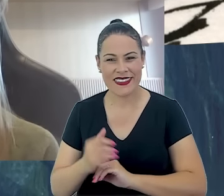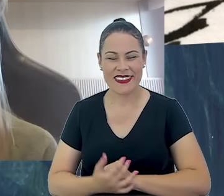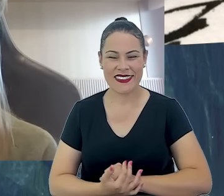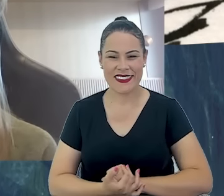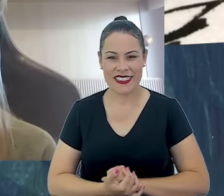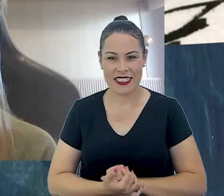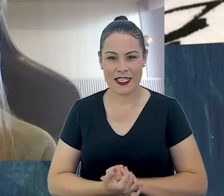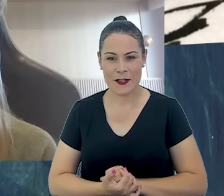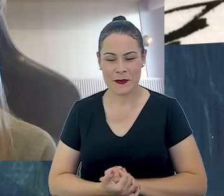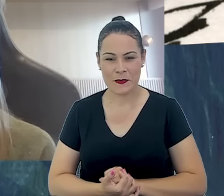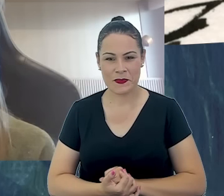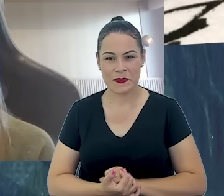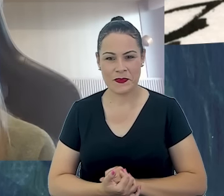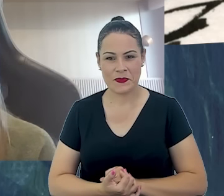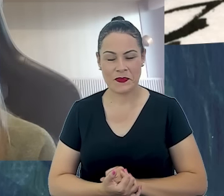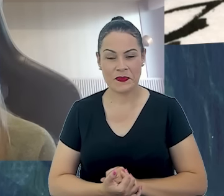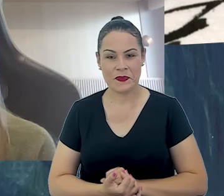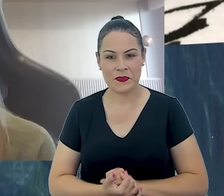despedindo.